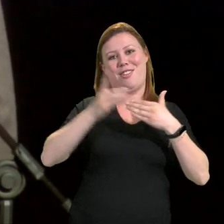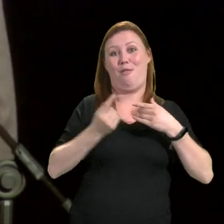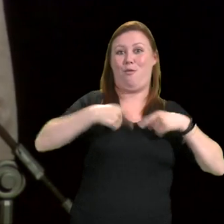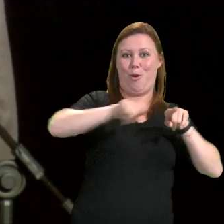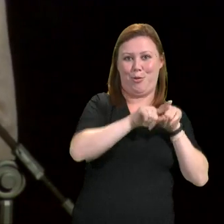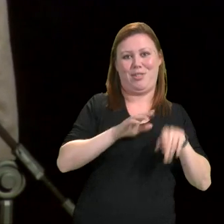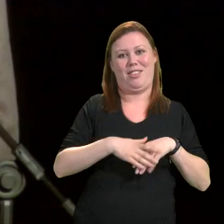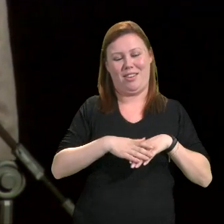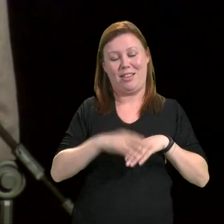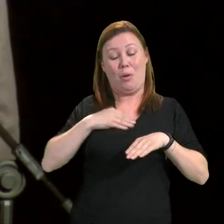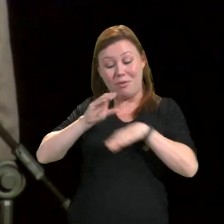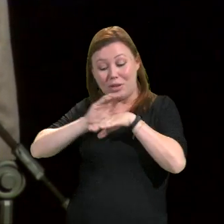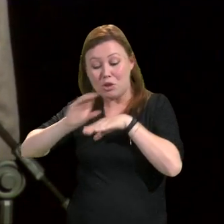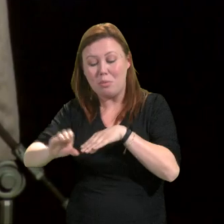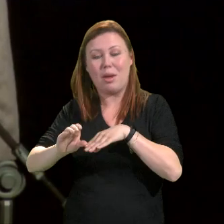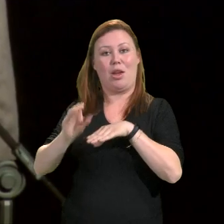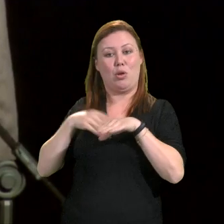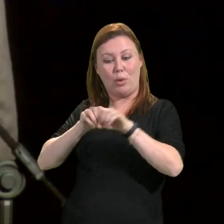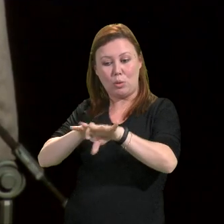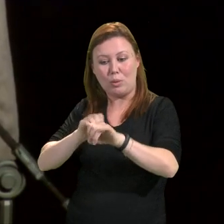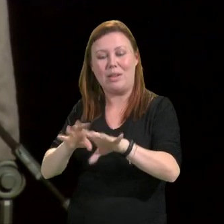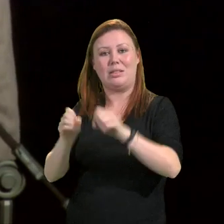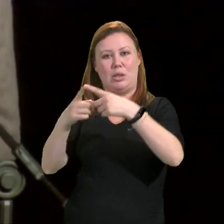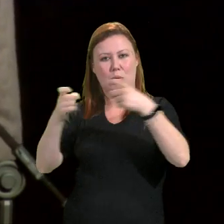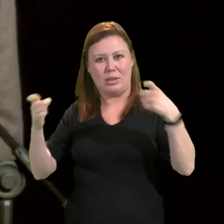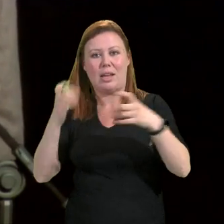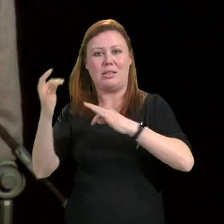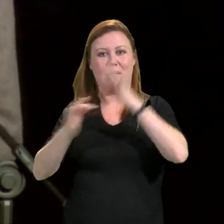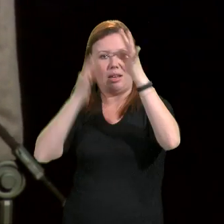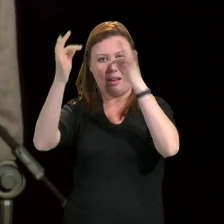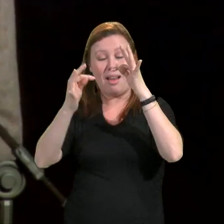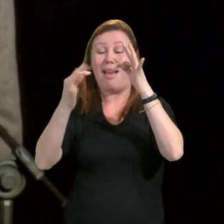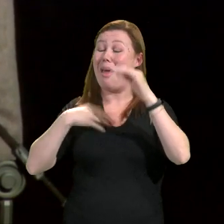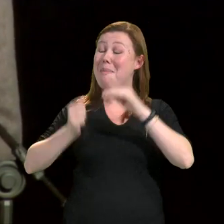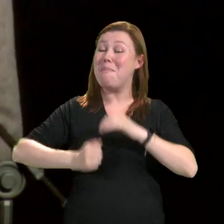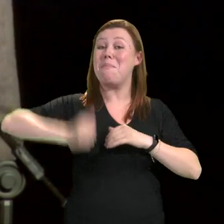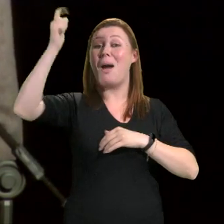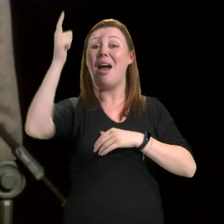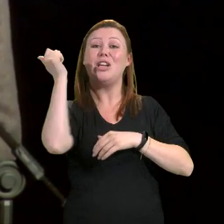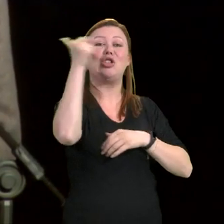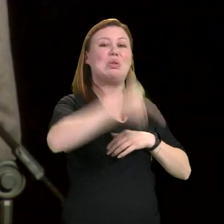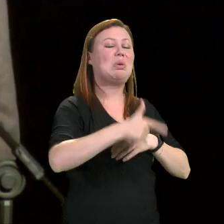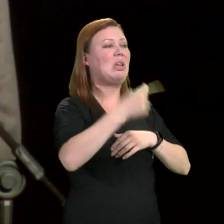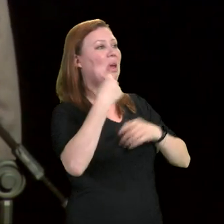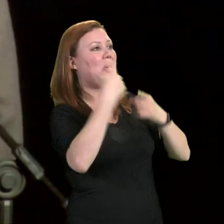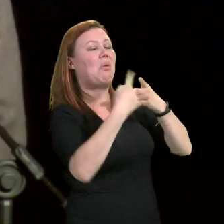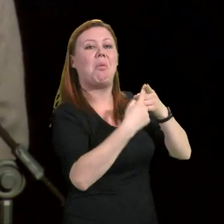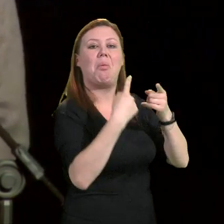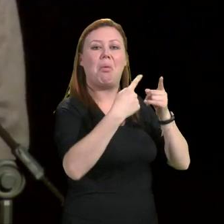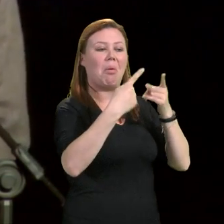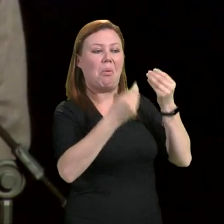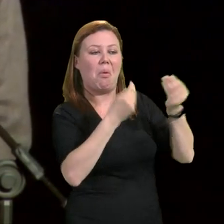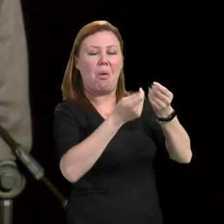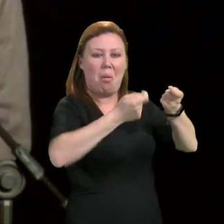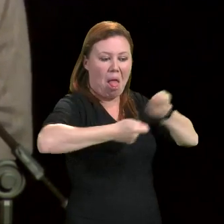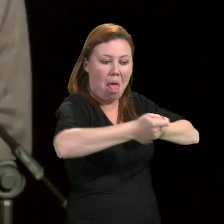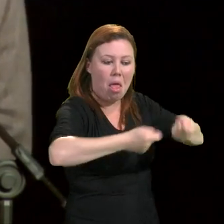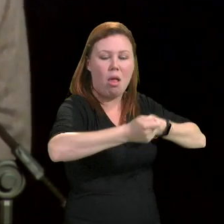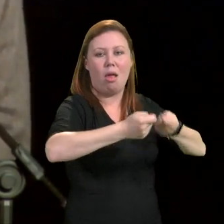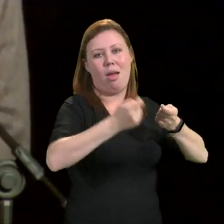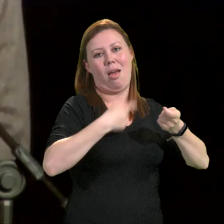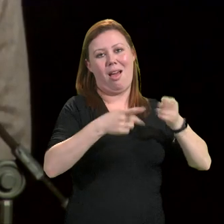Investimento em ciência, tecnologia e educação pode dar muito mais dinheiro do que esse arrocho proposto nessa reforma da Previdência, que está sendo